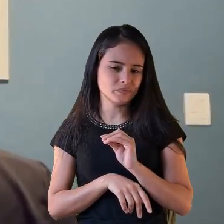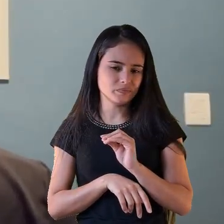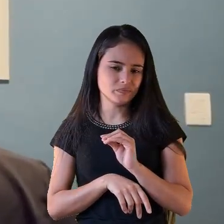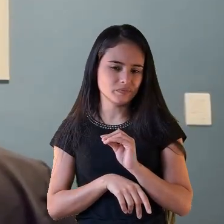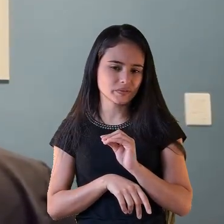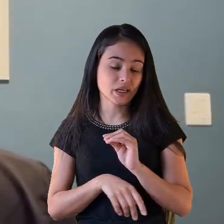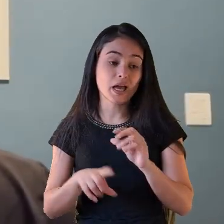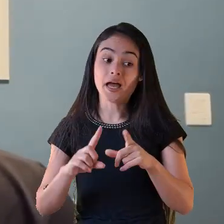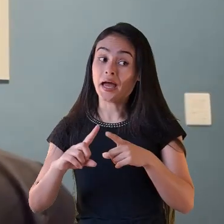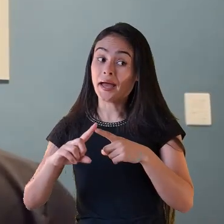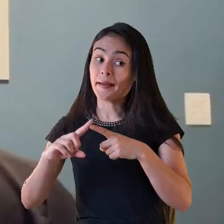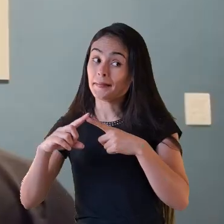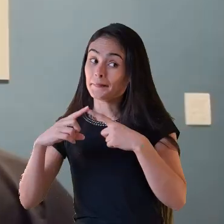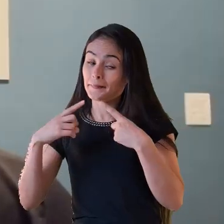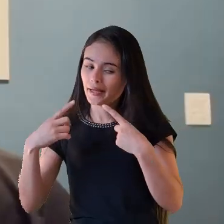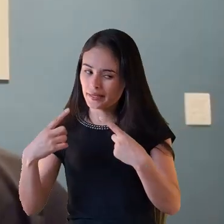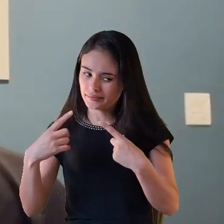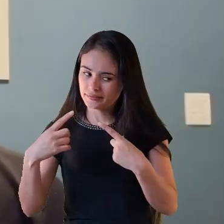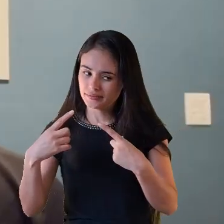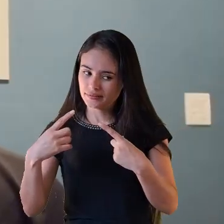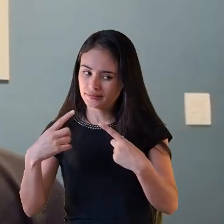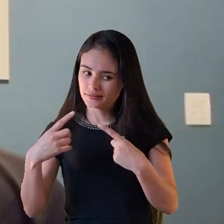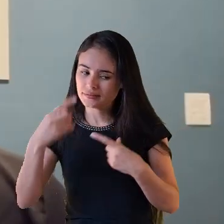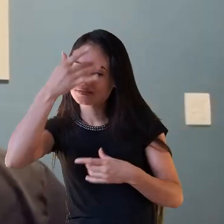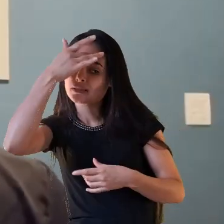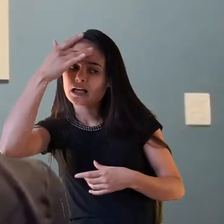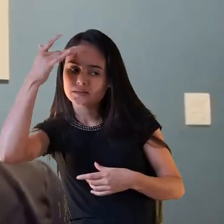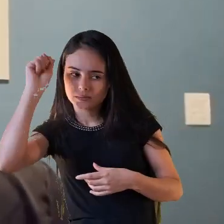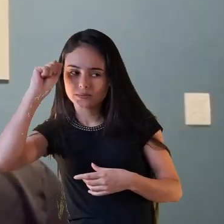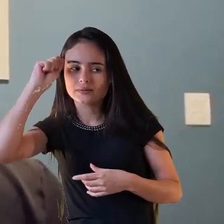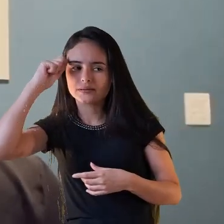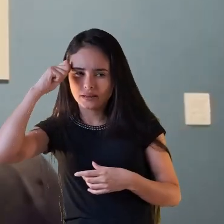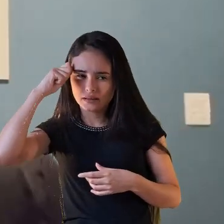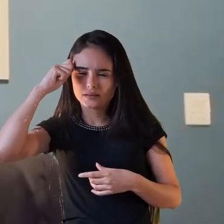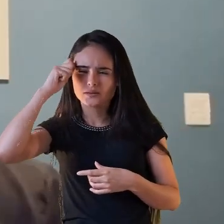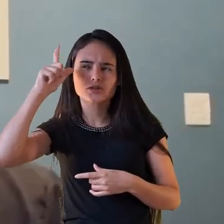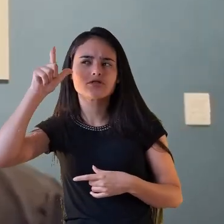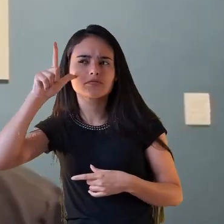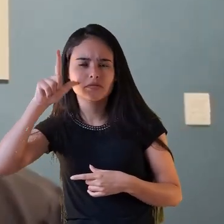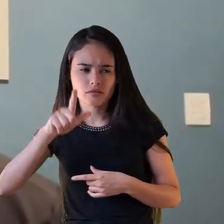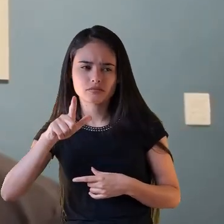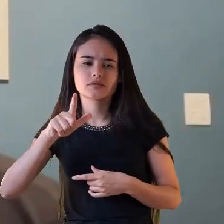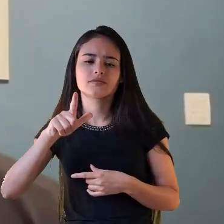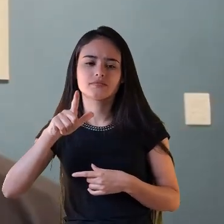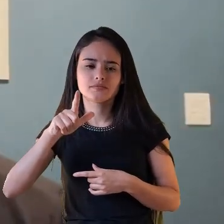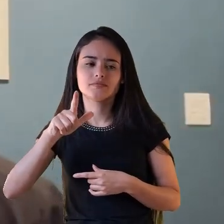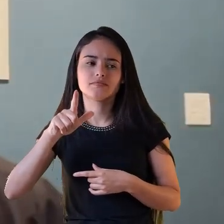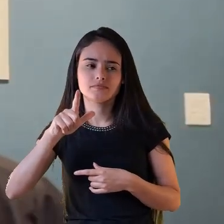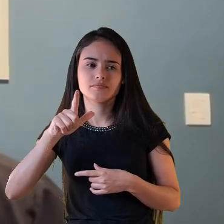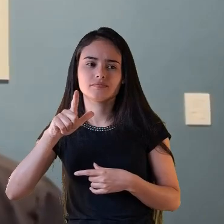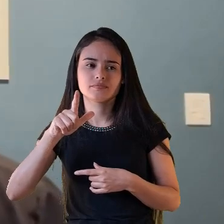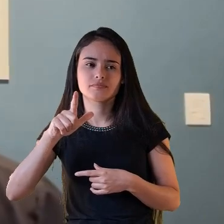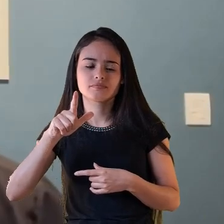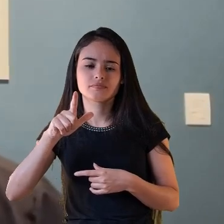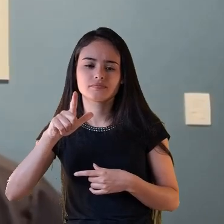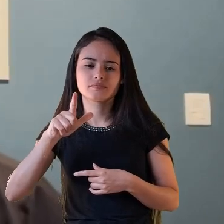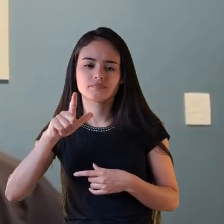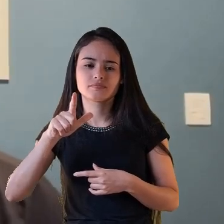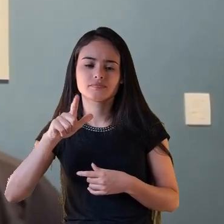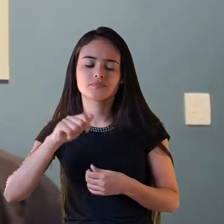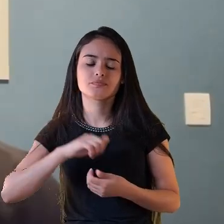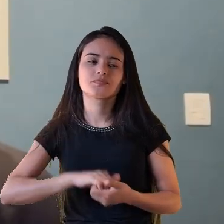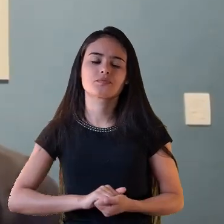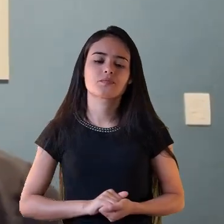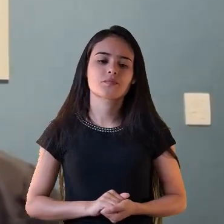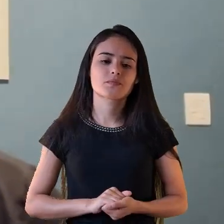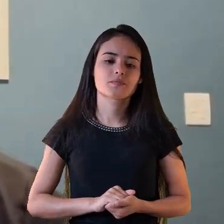vivo. E hoje em dia, felizmente, a gente tem essa possibilidade. Algo que é muito importante de falar também é que não existiria Projeto Quirino se